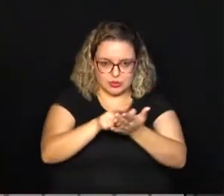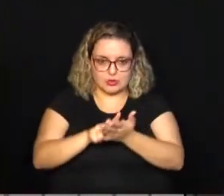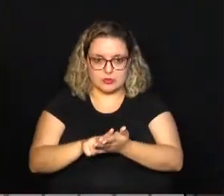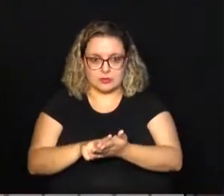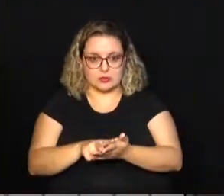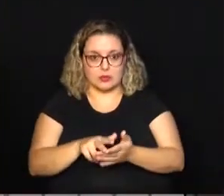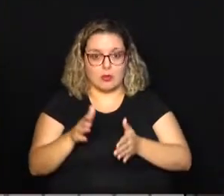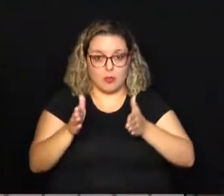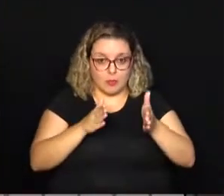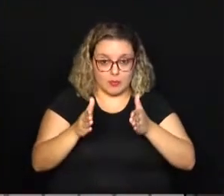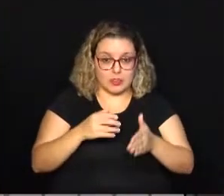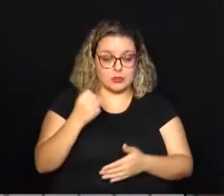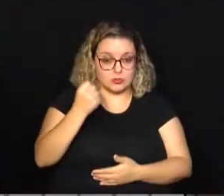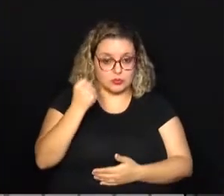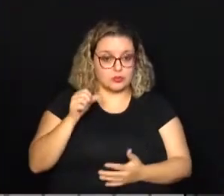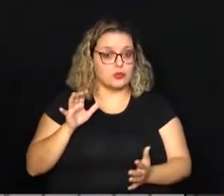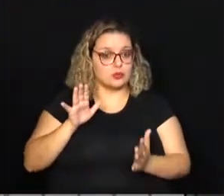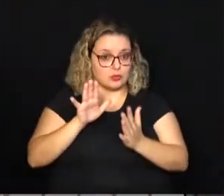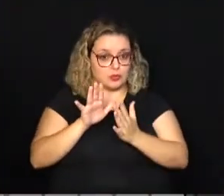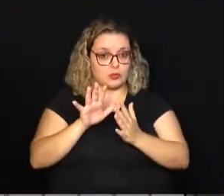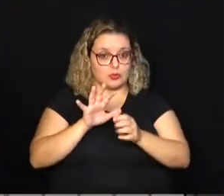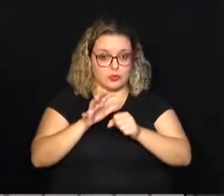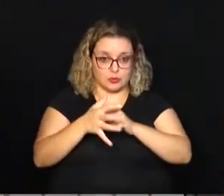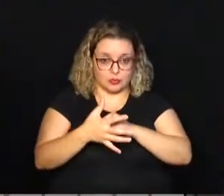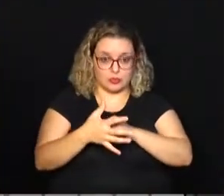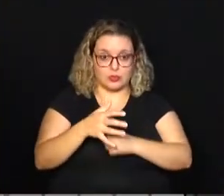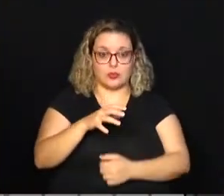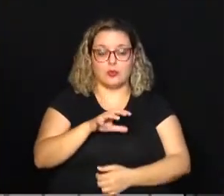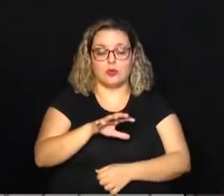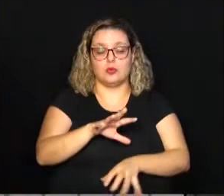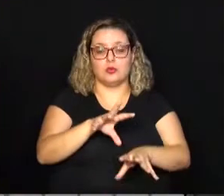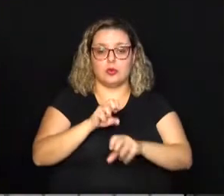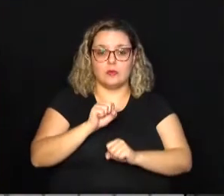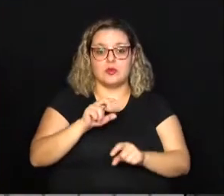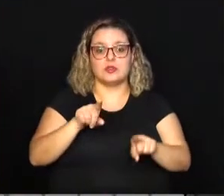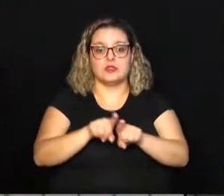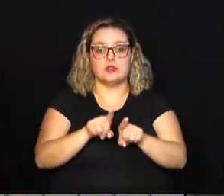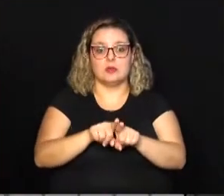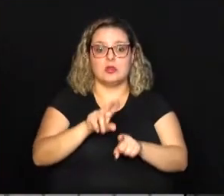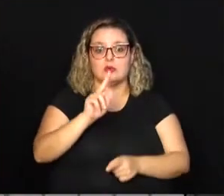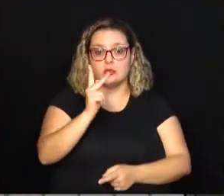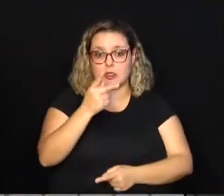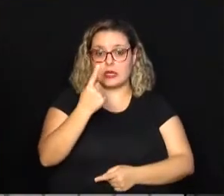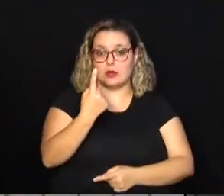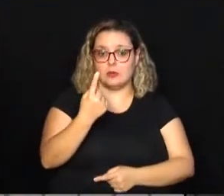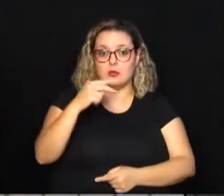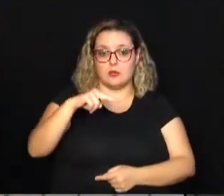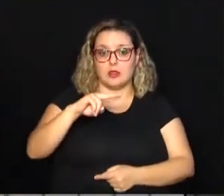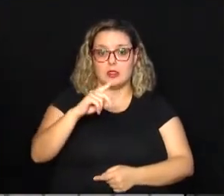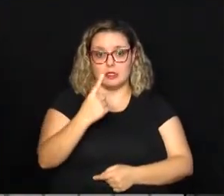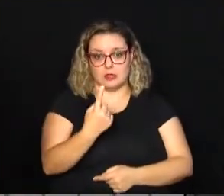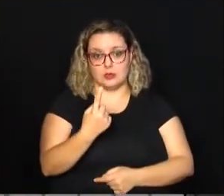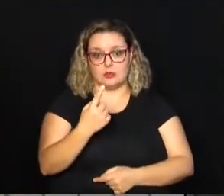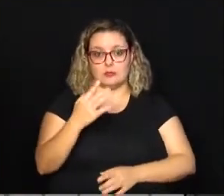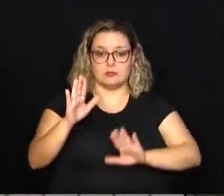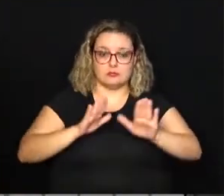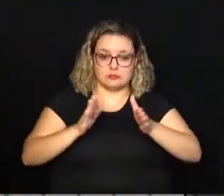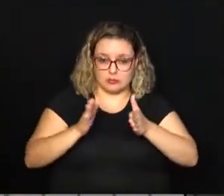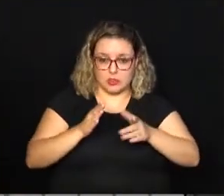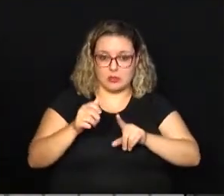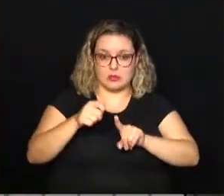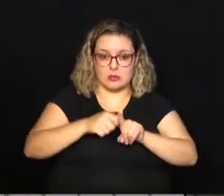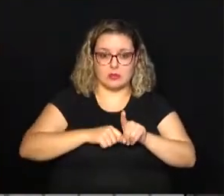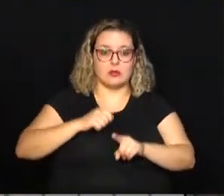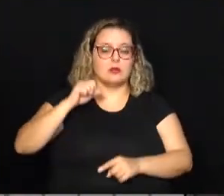críticas quando do enfrentamento do influenza. Mas o senhor já falou que nós teremos aí, provavelmente em abril, a